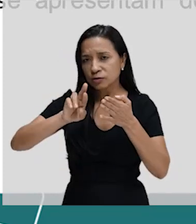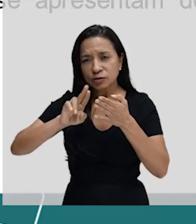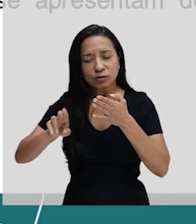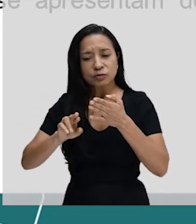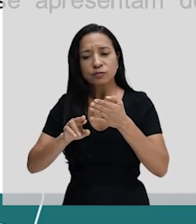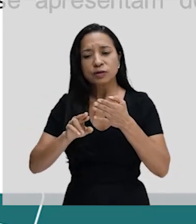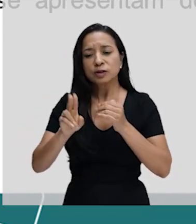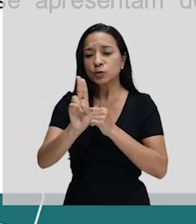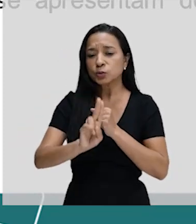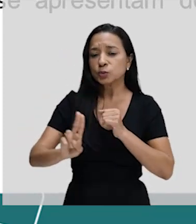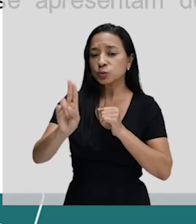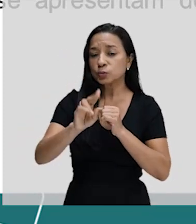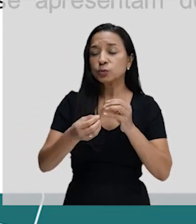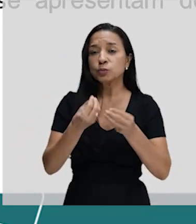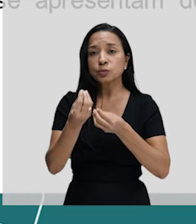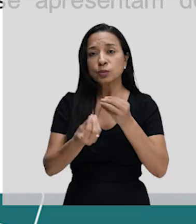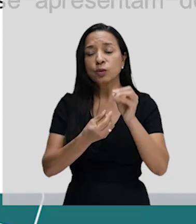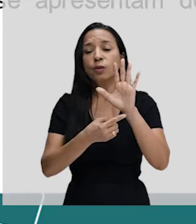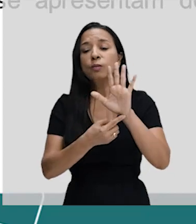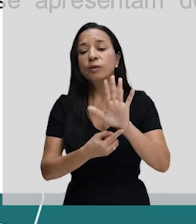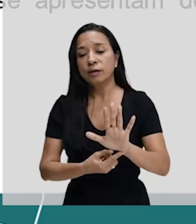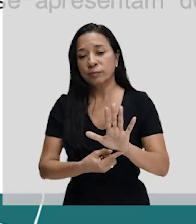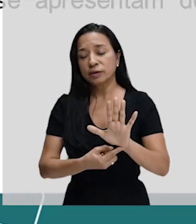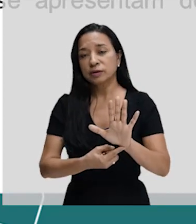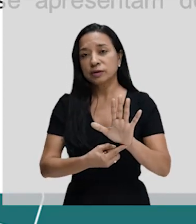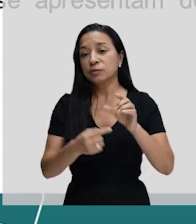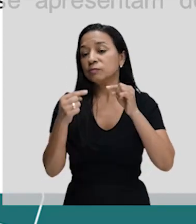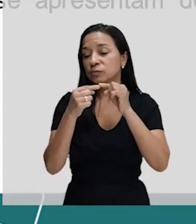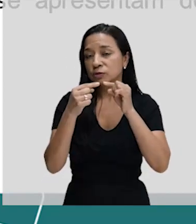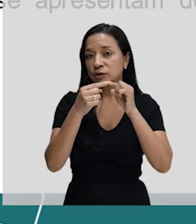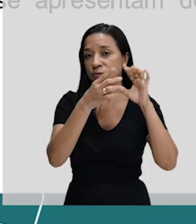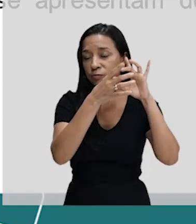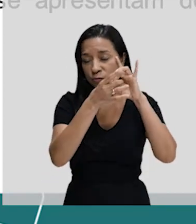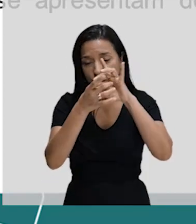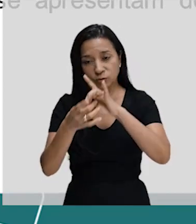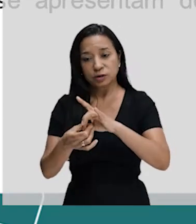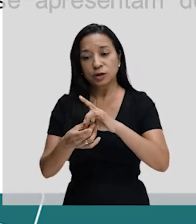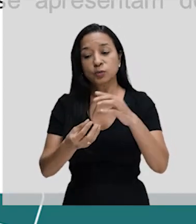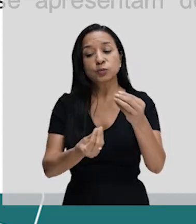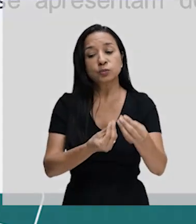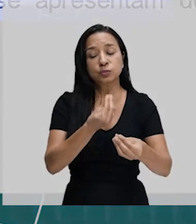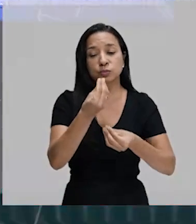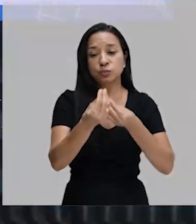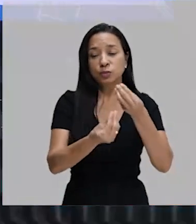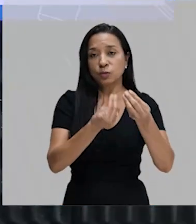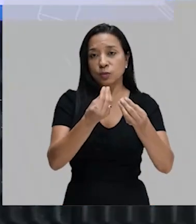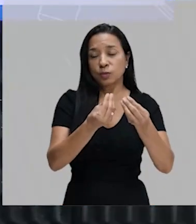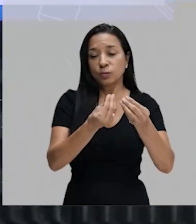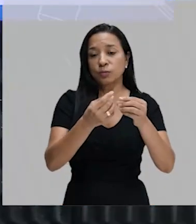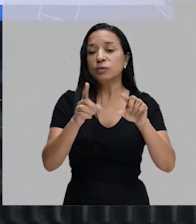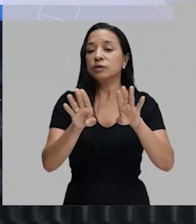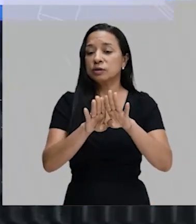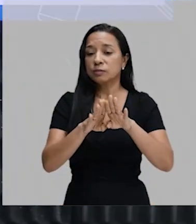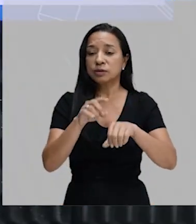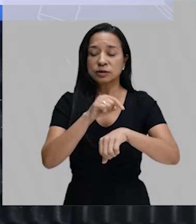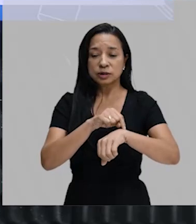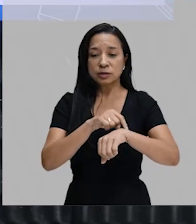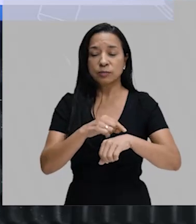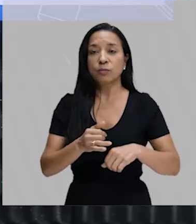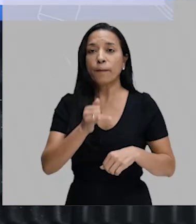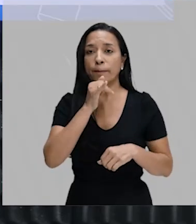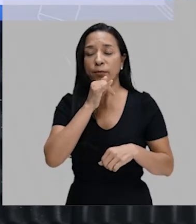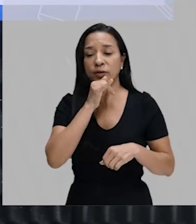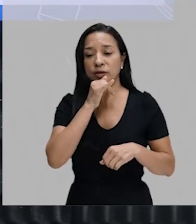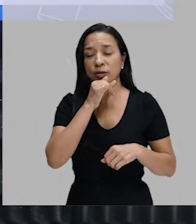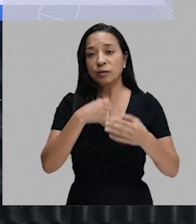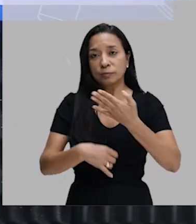esses verbos se apresentam de acordo com o contexto modal e temporal em que é utilizado. Tá? Quando eu me